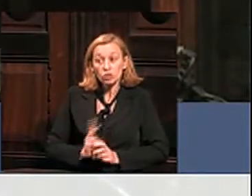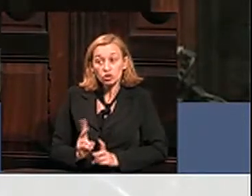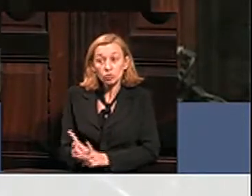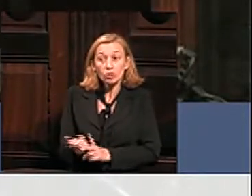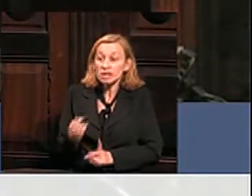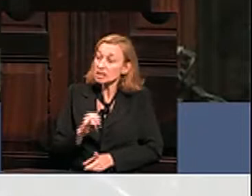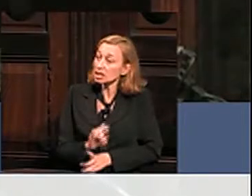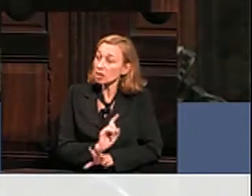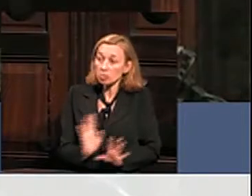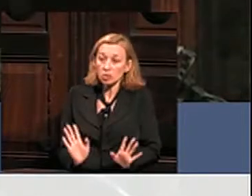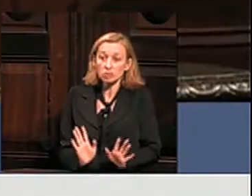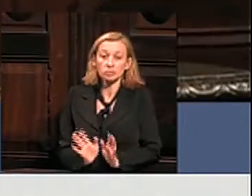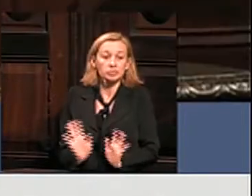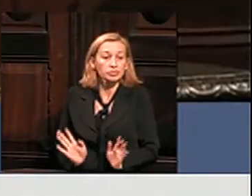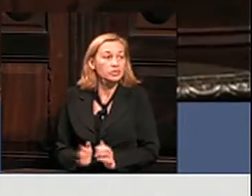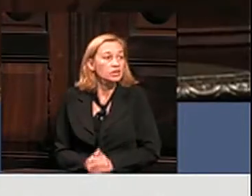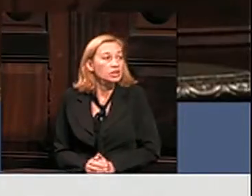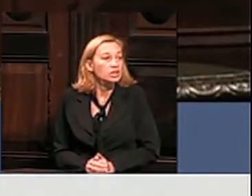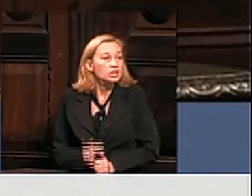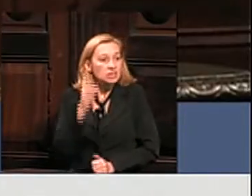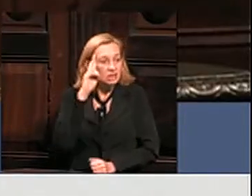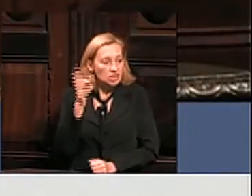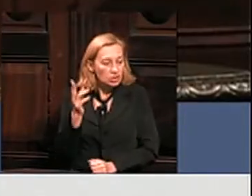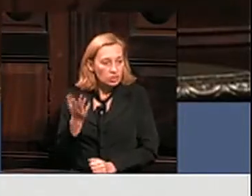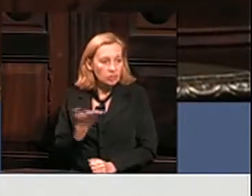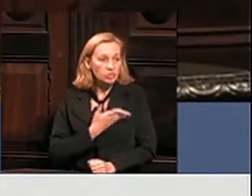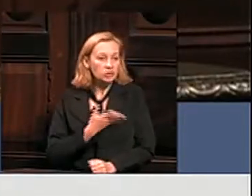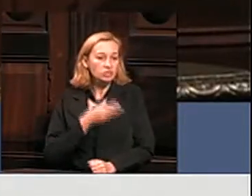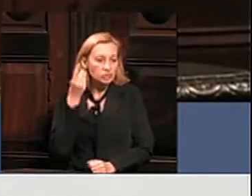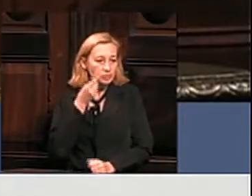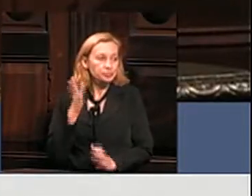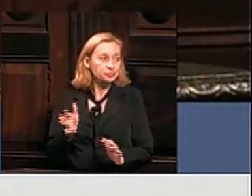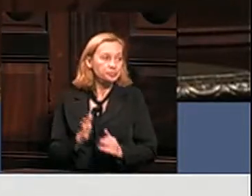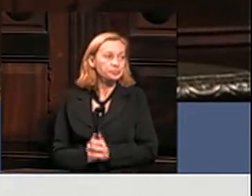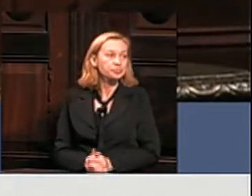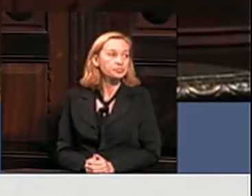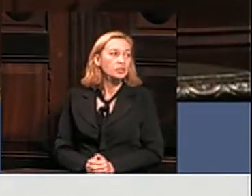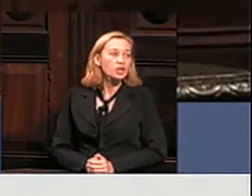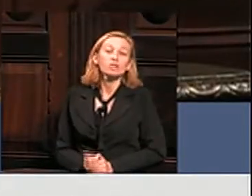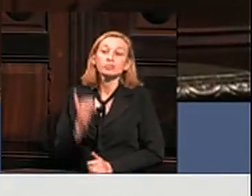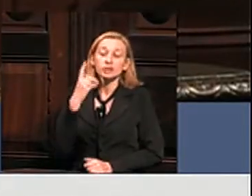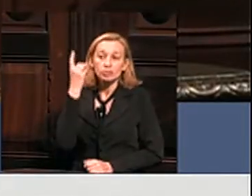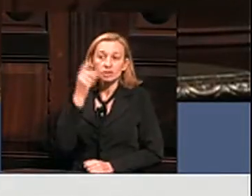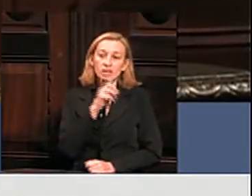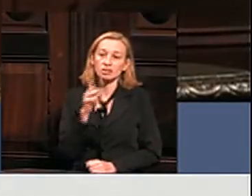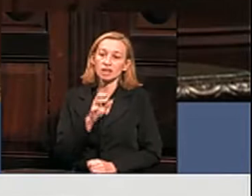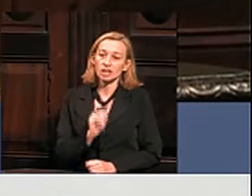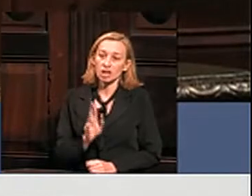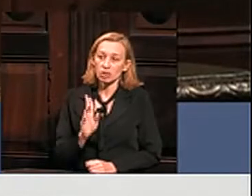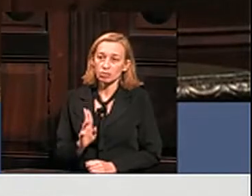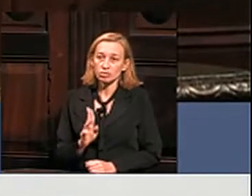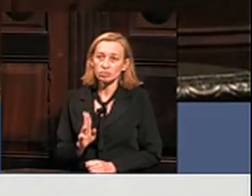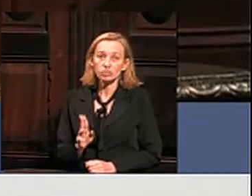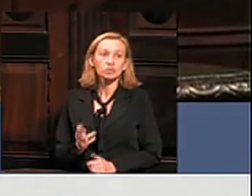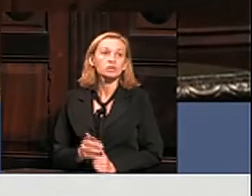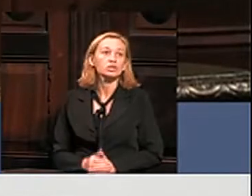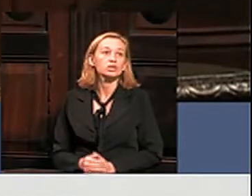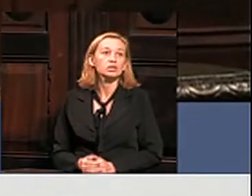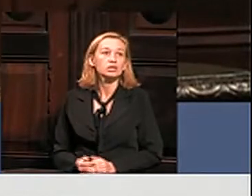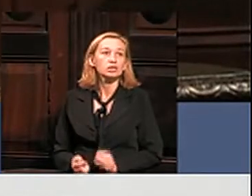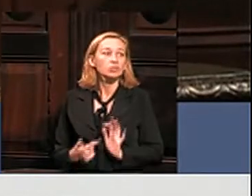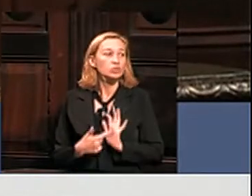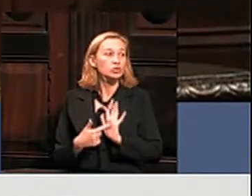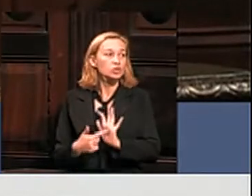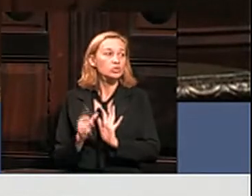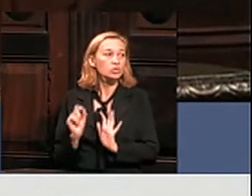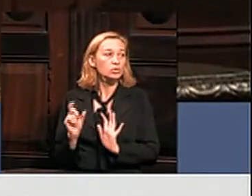favorável. Olha só, senhoras e senhores deputados, os deputados Zaqueu Teixeira está destacando